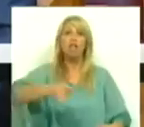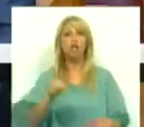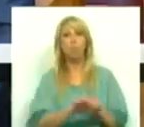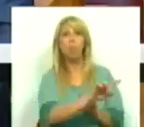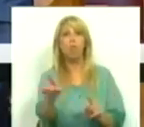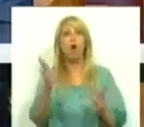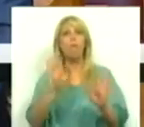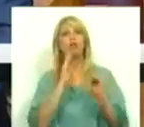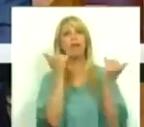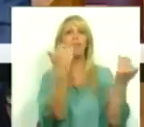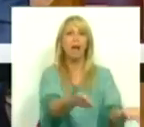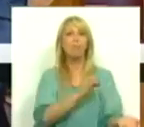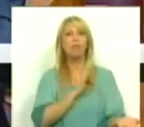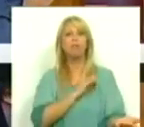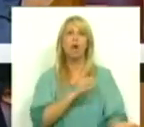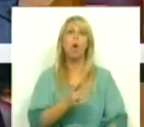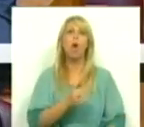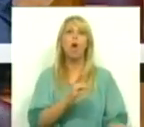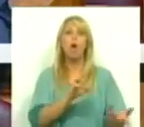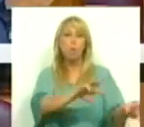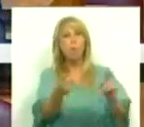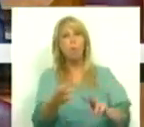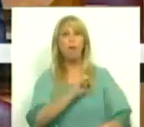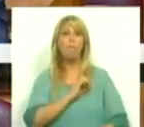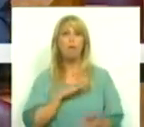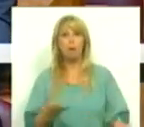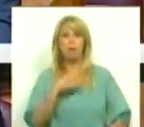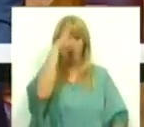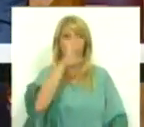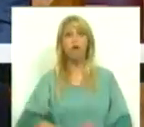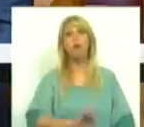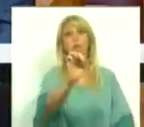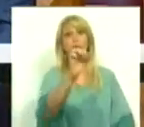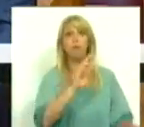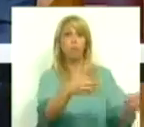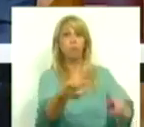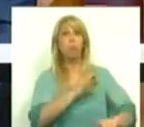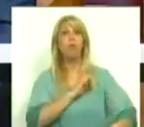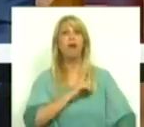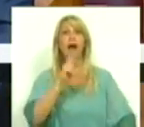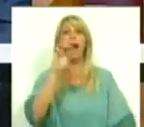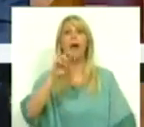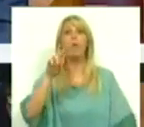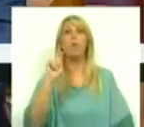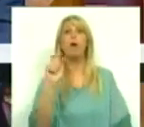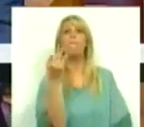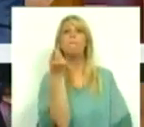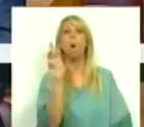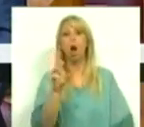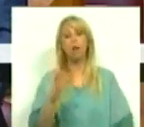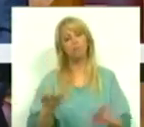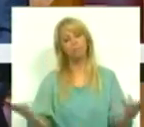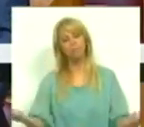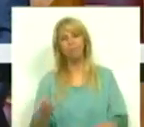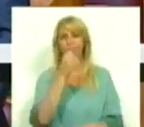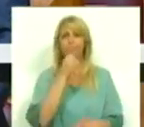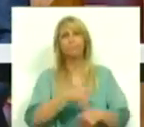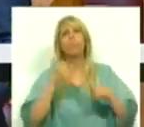concessões a privados. Foi, de resto, o vosso governo que privatizou a Aquapor. Pois bem, o caminho não passa